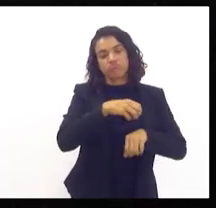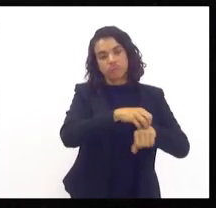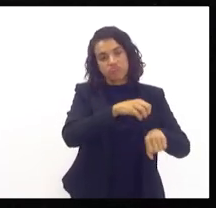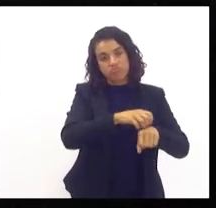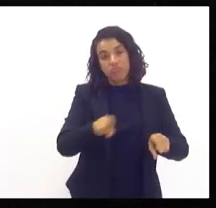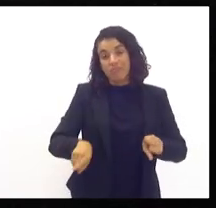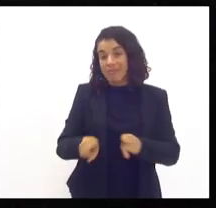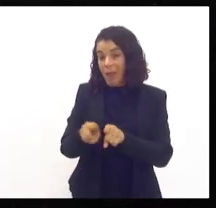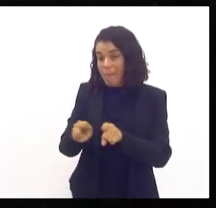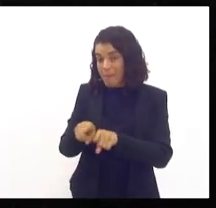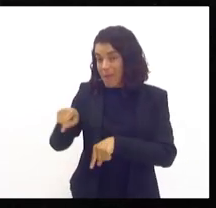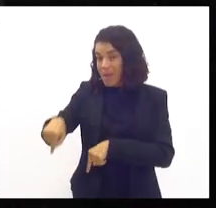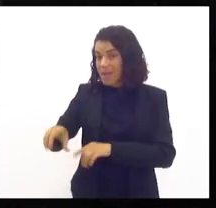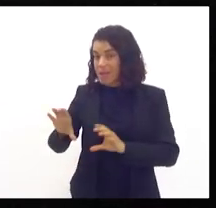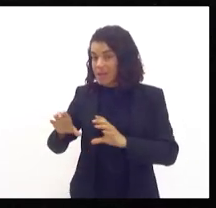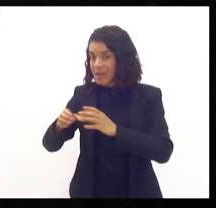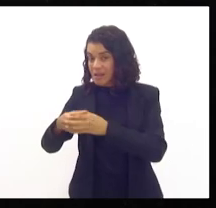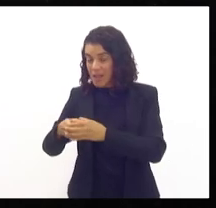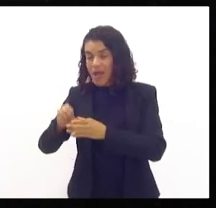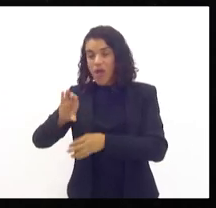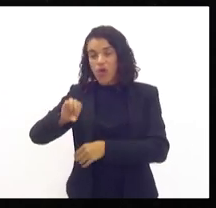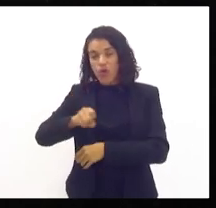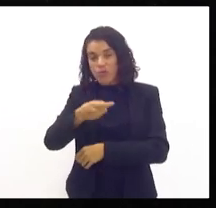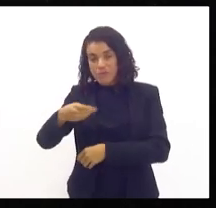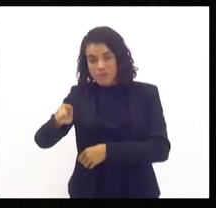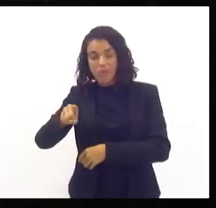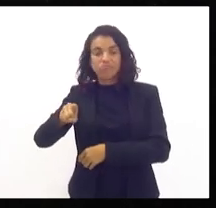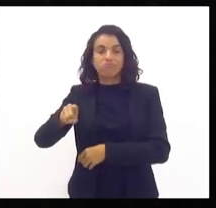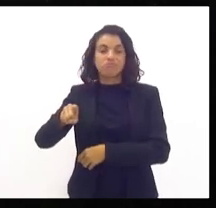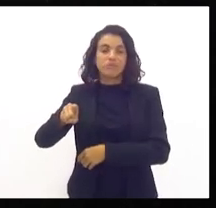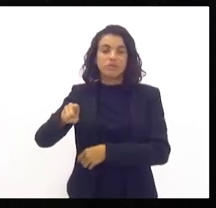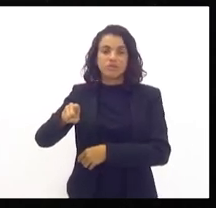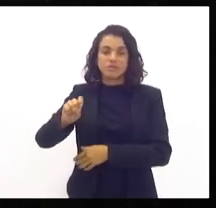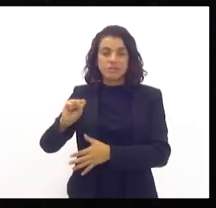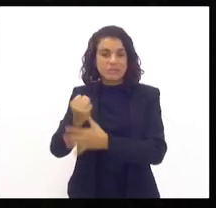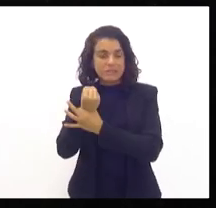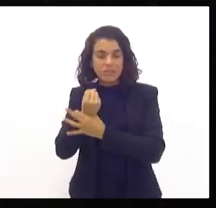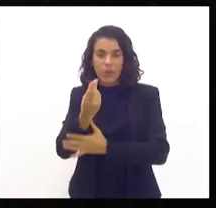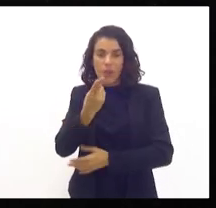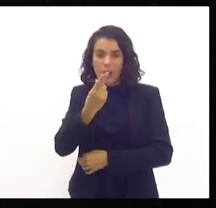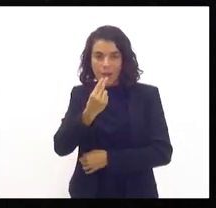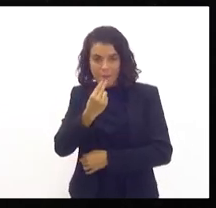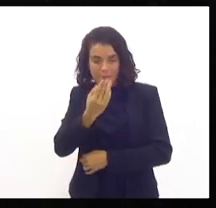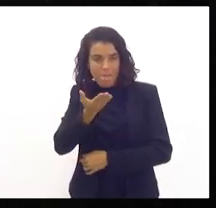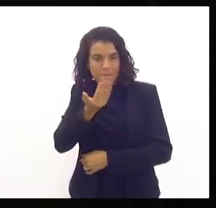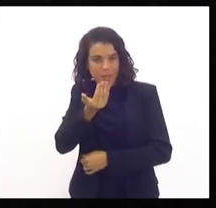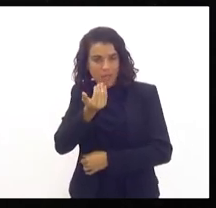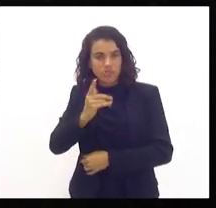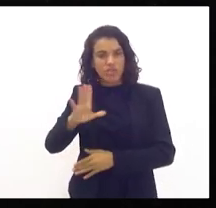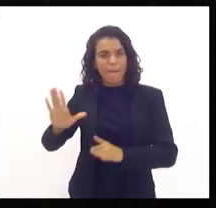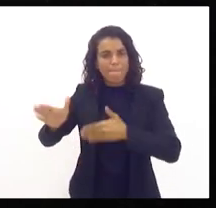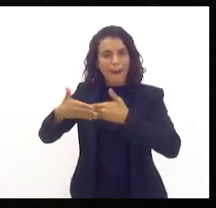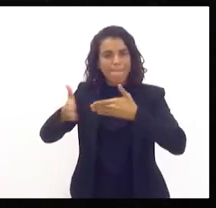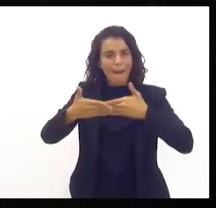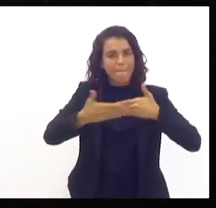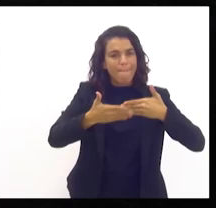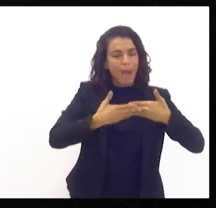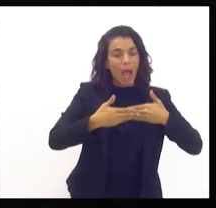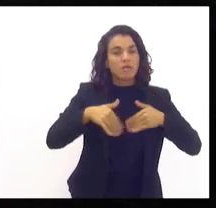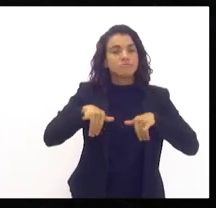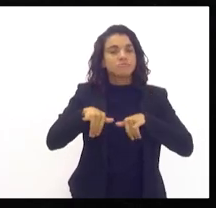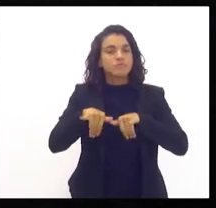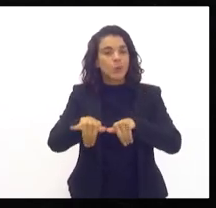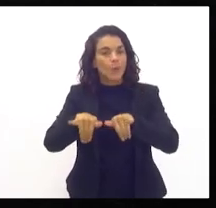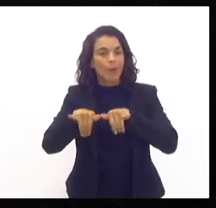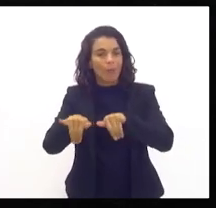de Segurança Alimentar, junto com a deputada Lucinha, que já fechamos diversos supermercados, que no